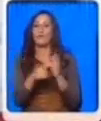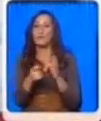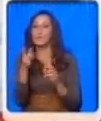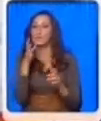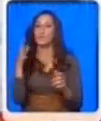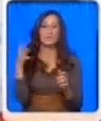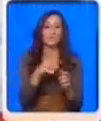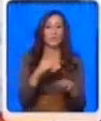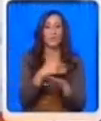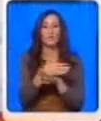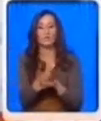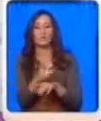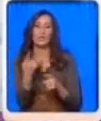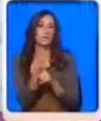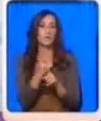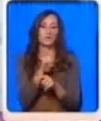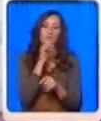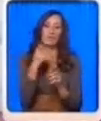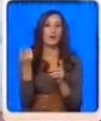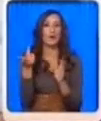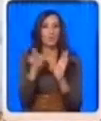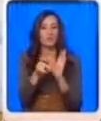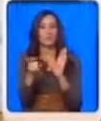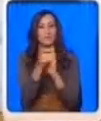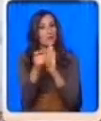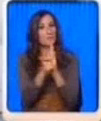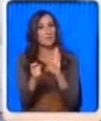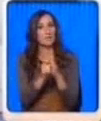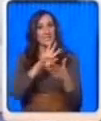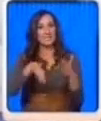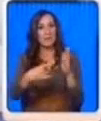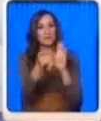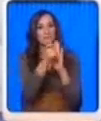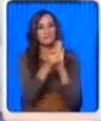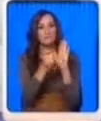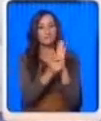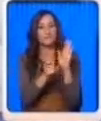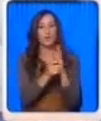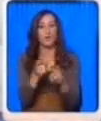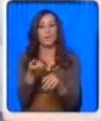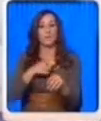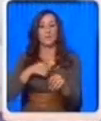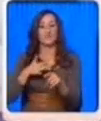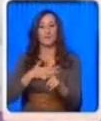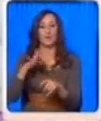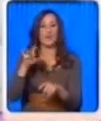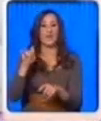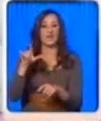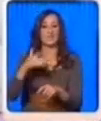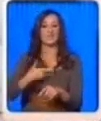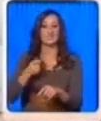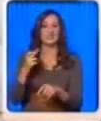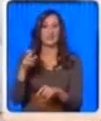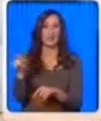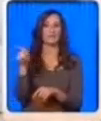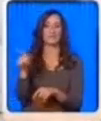exemplo, ou qualquer coisa que possa acontecer, não é? Exato. Portanto... Mas é a pena, já que está aqui o patrão... Patrão é o Helder, não é? É.